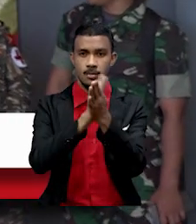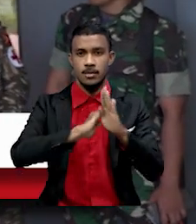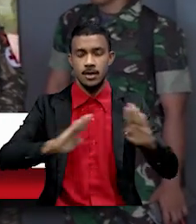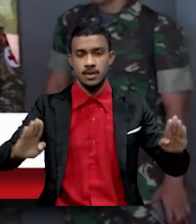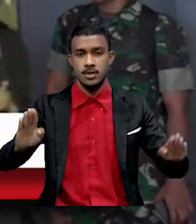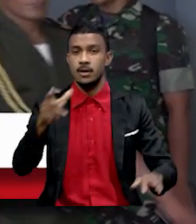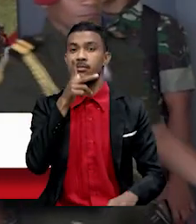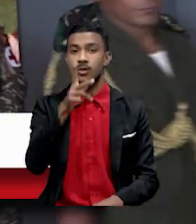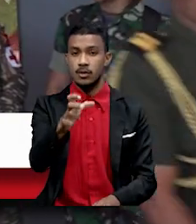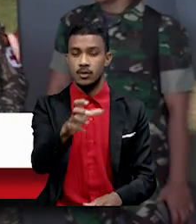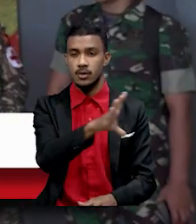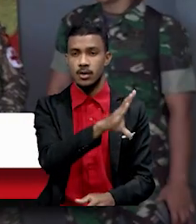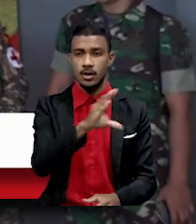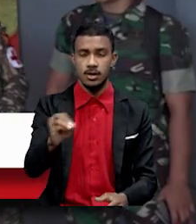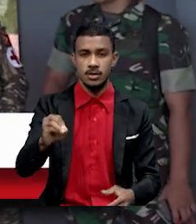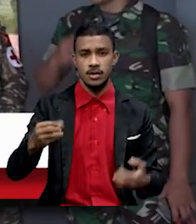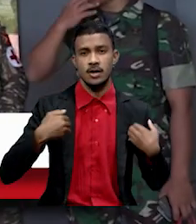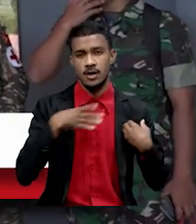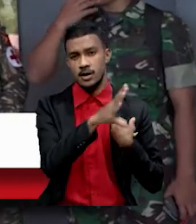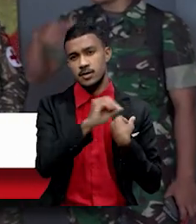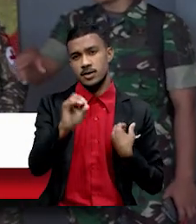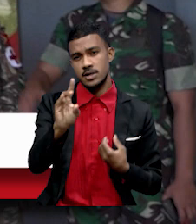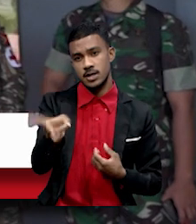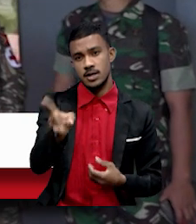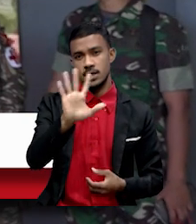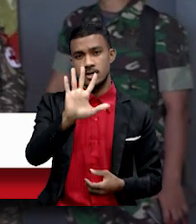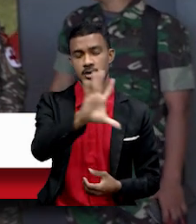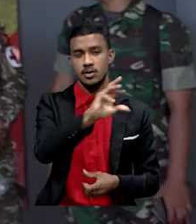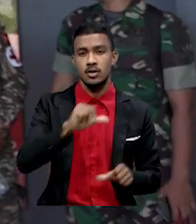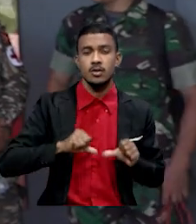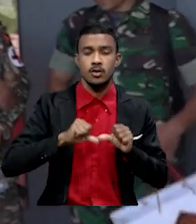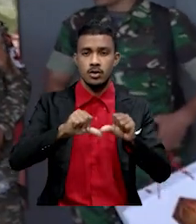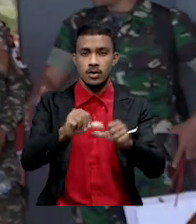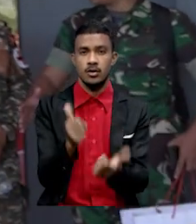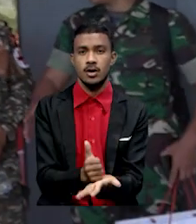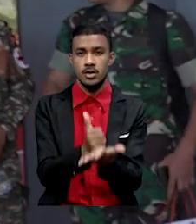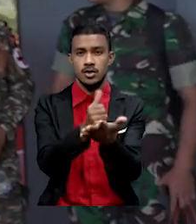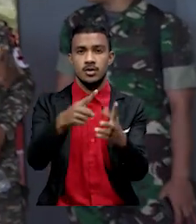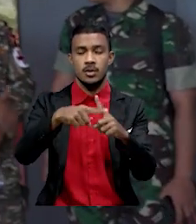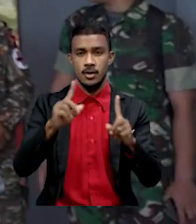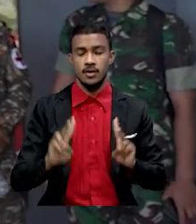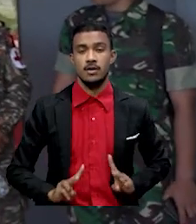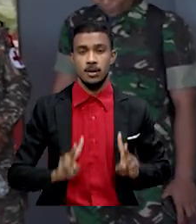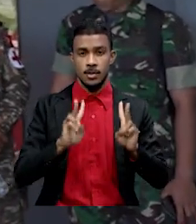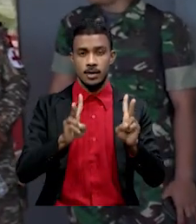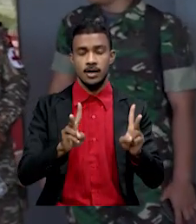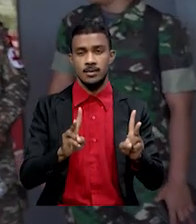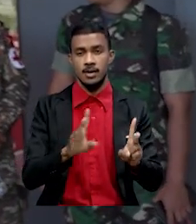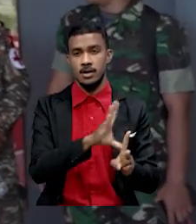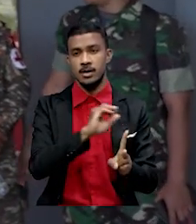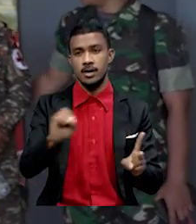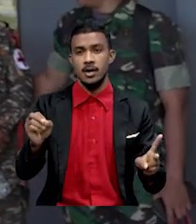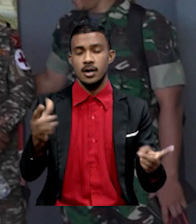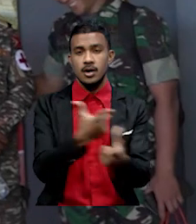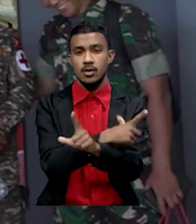Portugal, logo a partir de 1975, continuou a apoiar diplomaticamente a luta